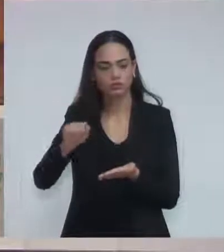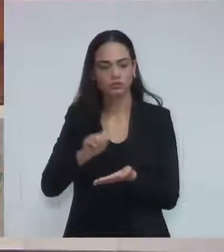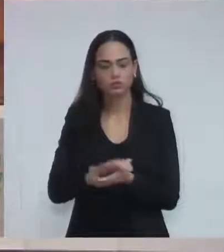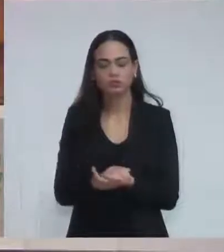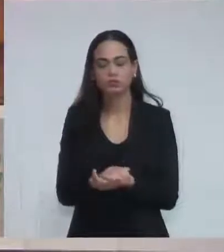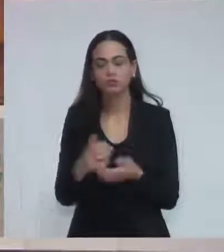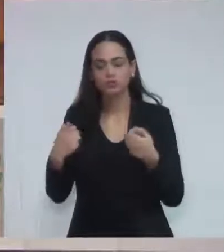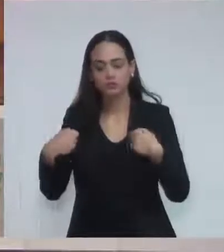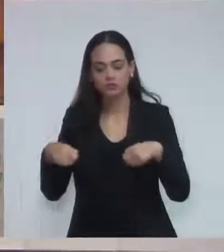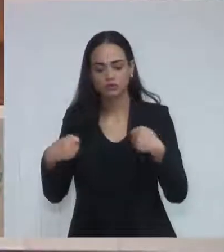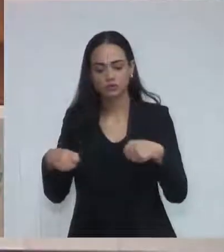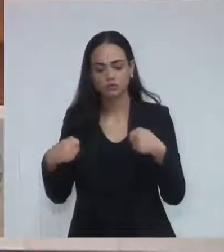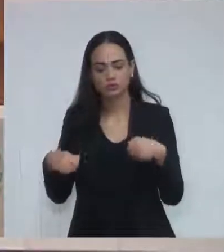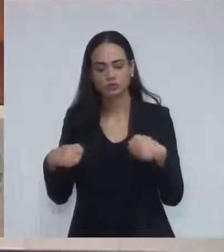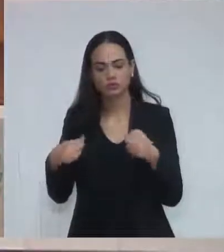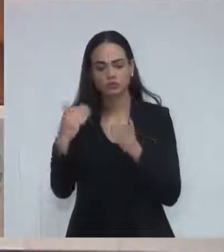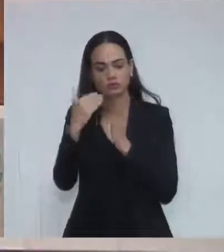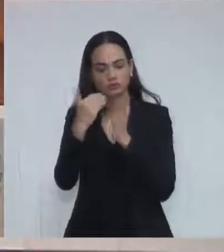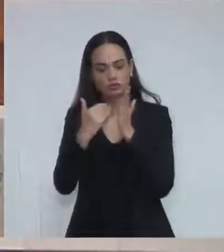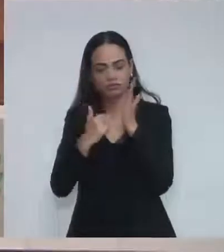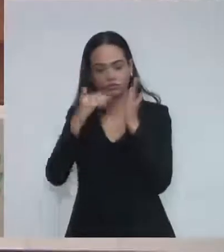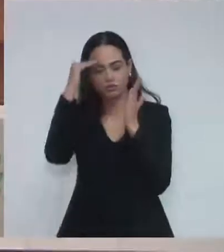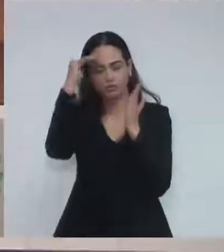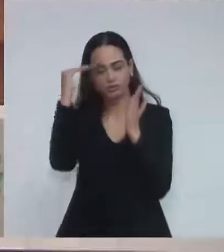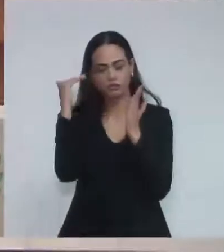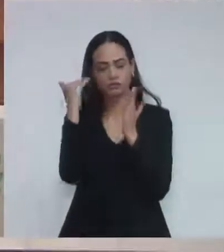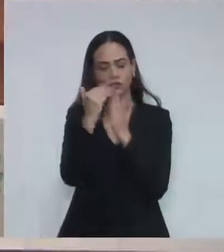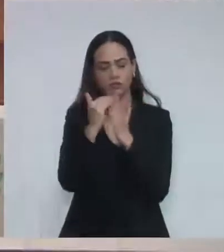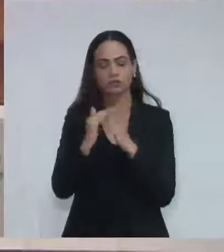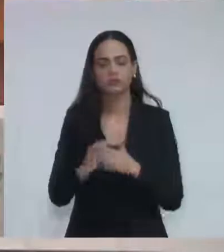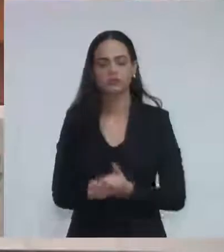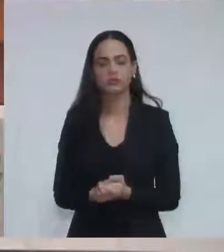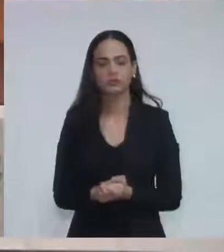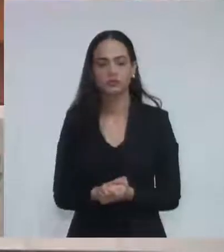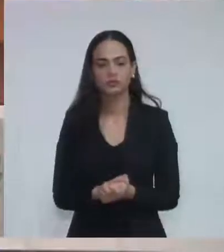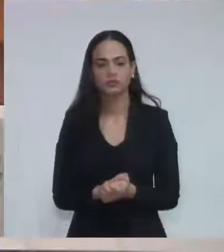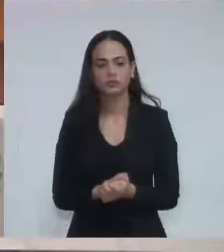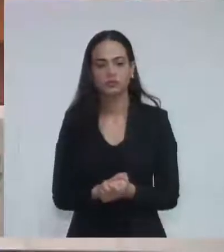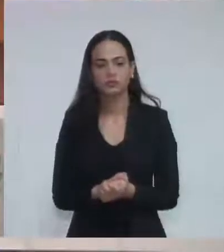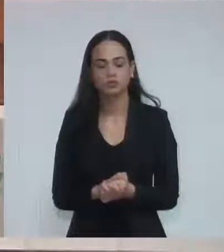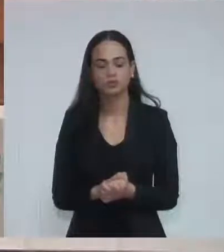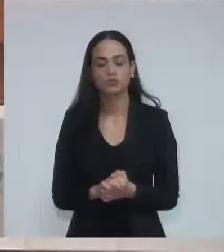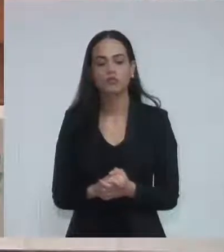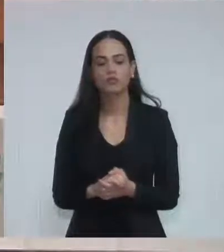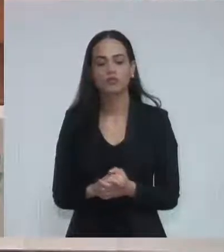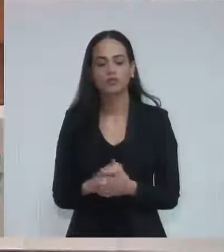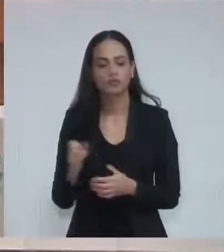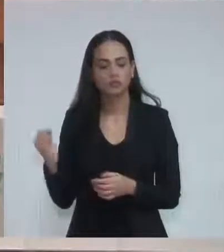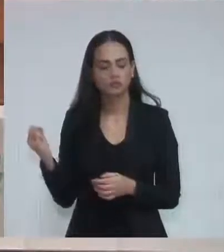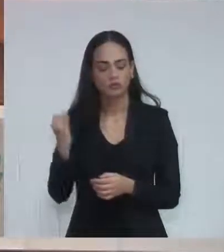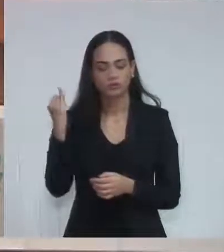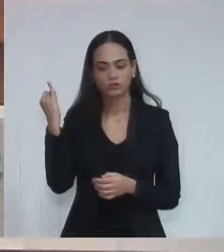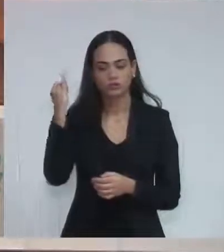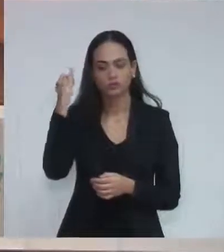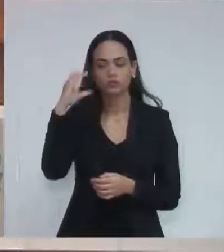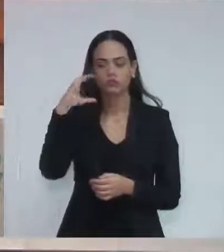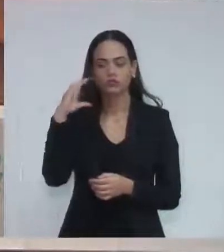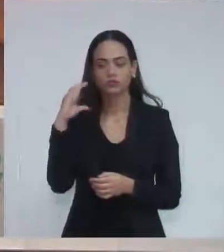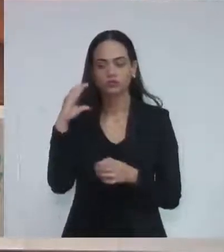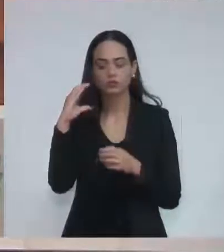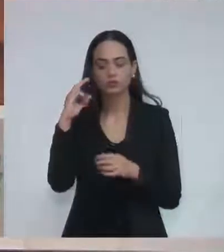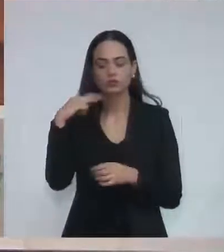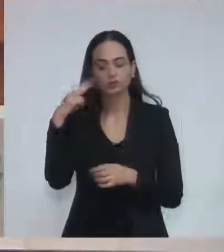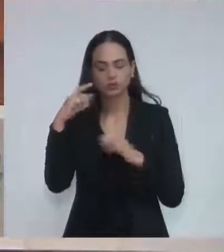se pautar em diversos parâmetros. Deste modo, não afastando a relevância da atribuição conferida à Casa Legislativa, no